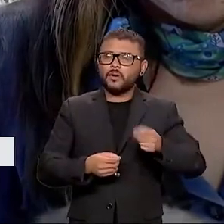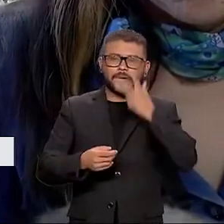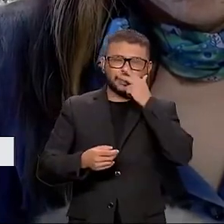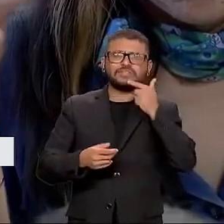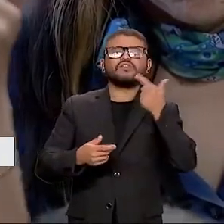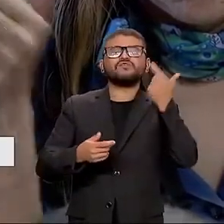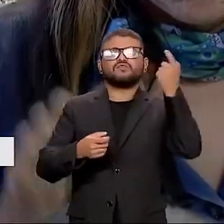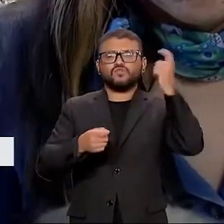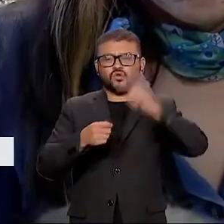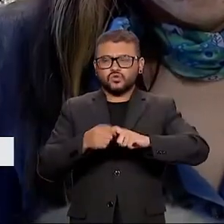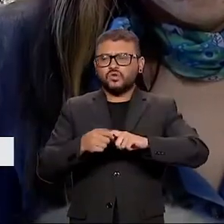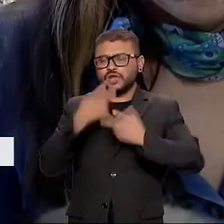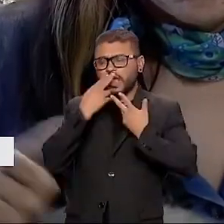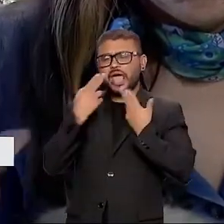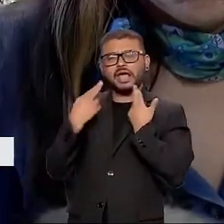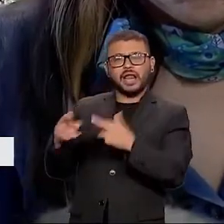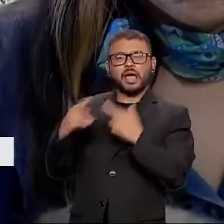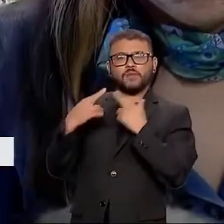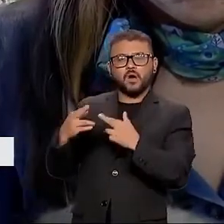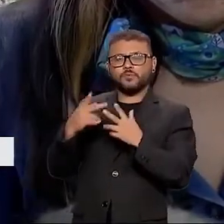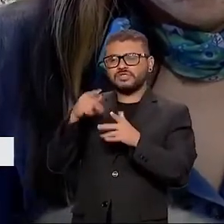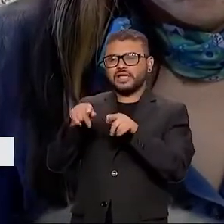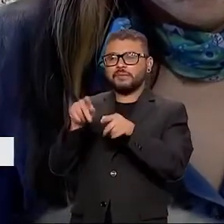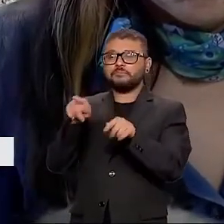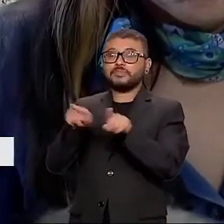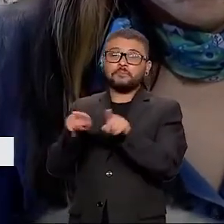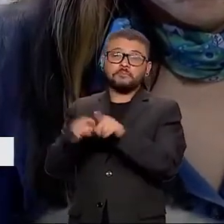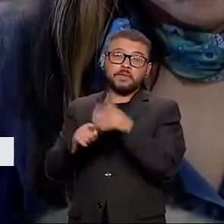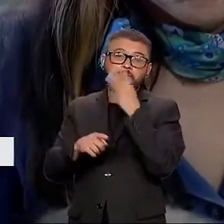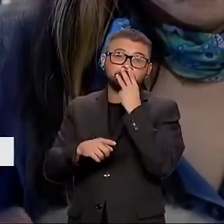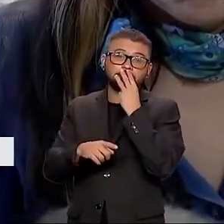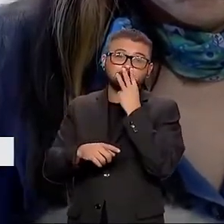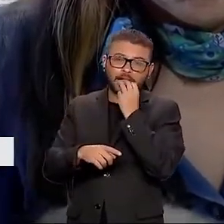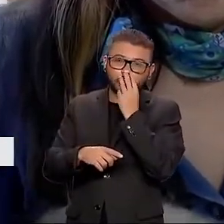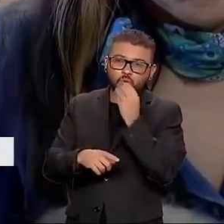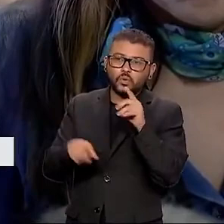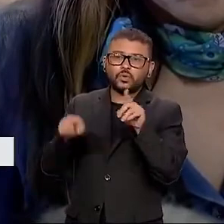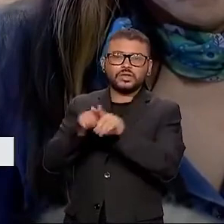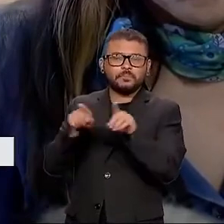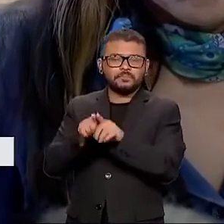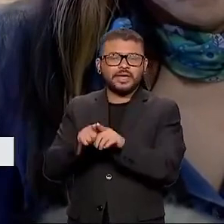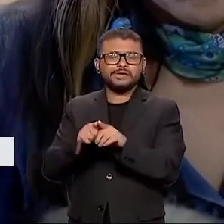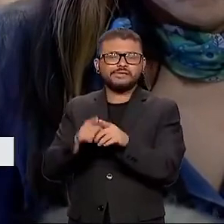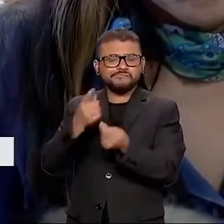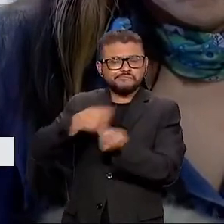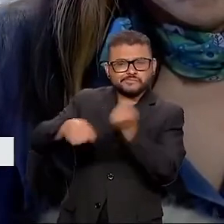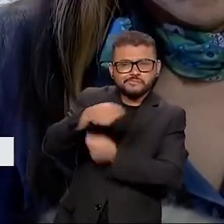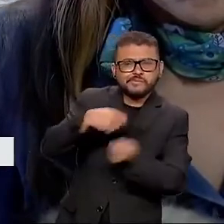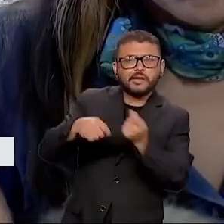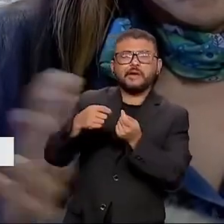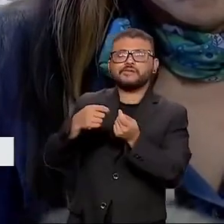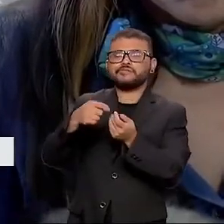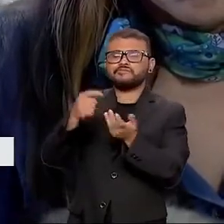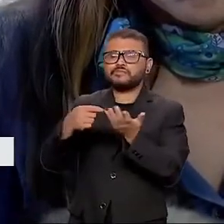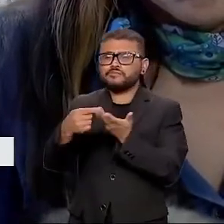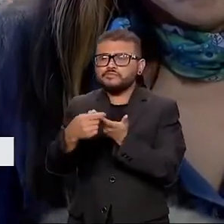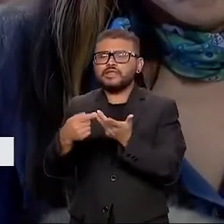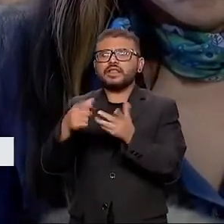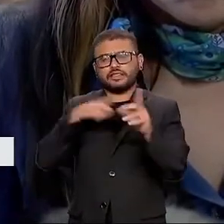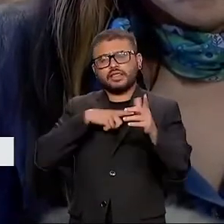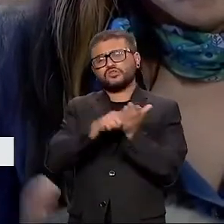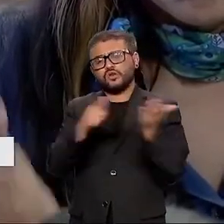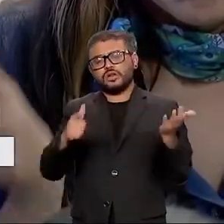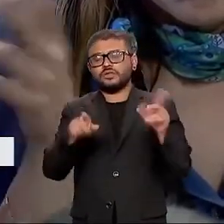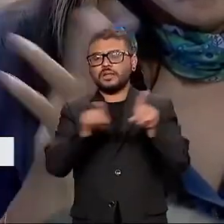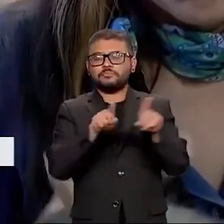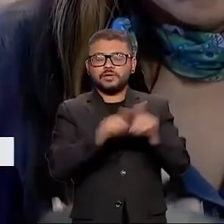também criticaram o seu encontro com Maduro e também a sua defesa do livre comércio. E um outro ponto também que repercutiu bastante aqui foi o encontro com